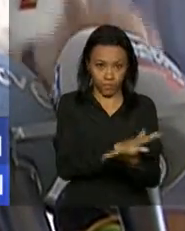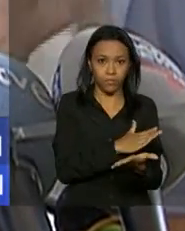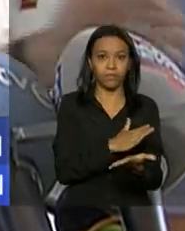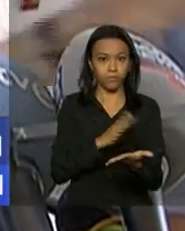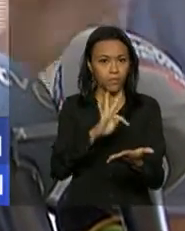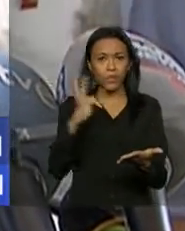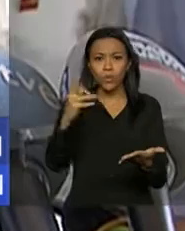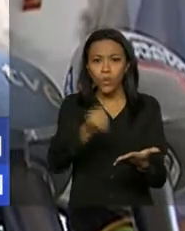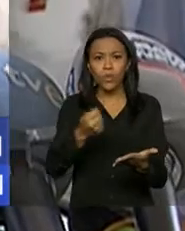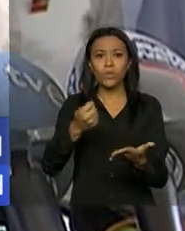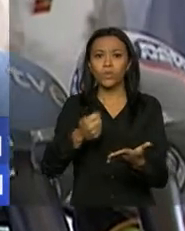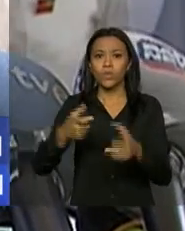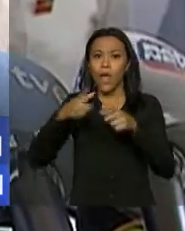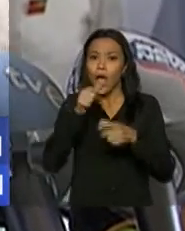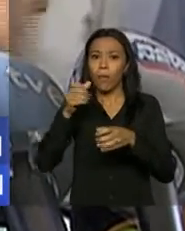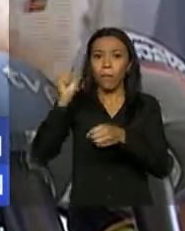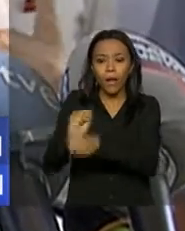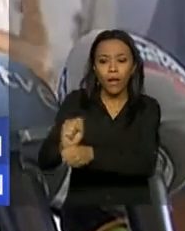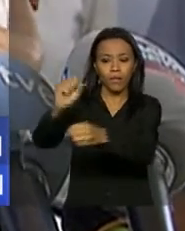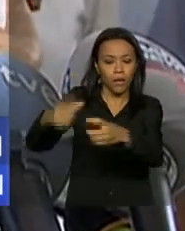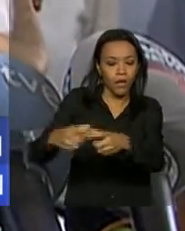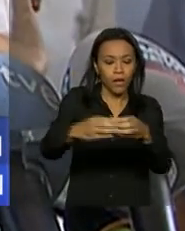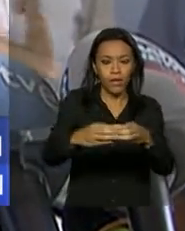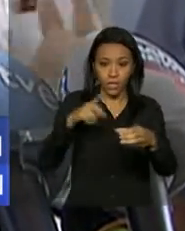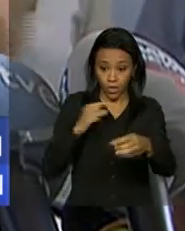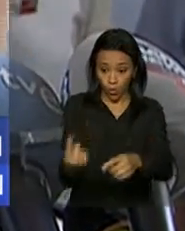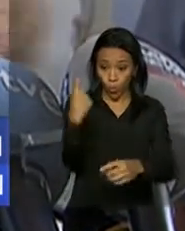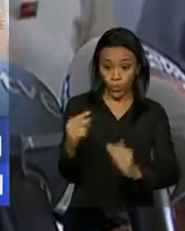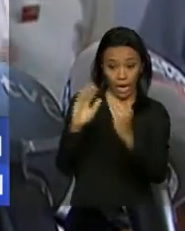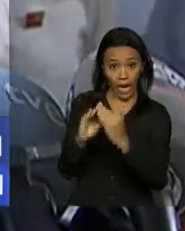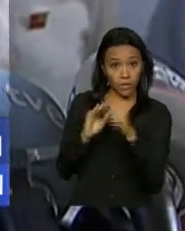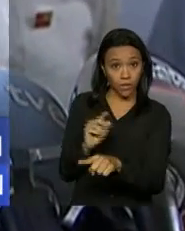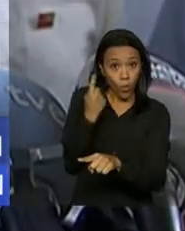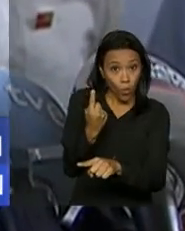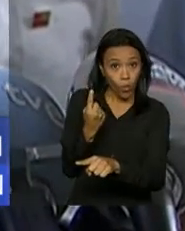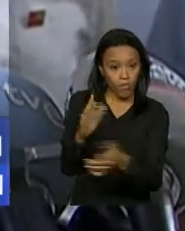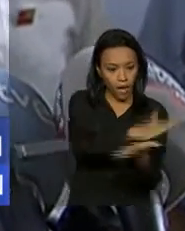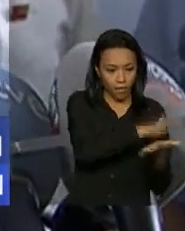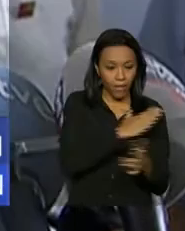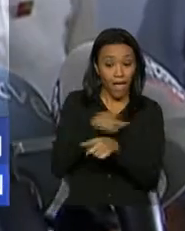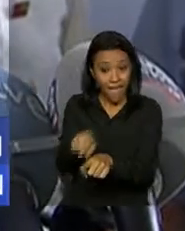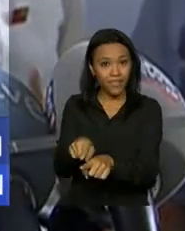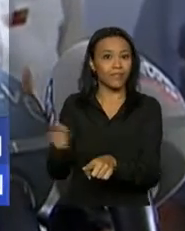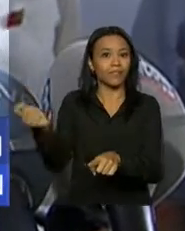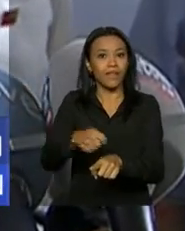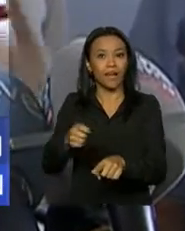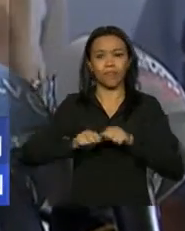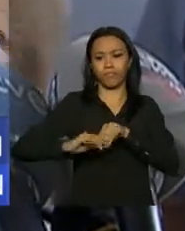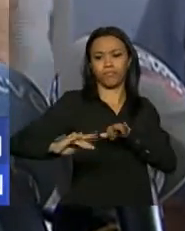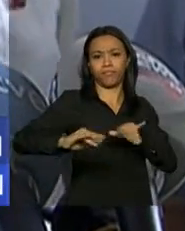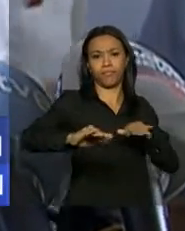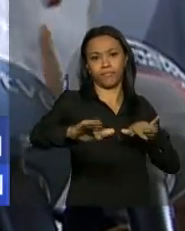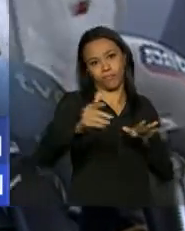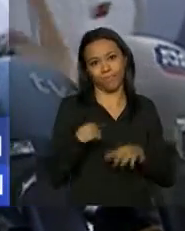todos os criadores do mosquito e restar uma única casa, essa única casa dá conta da quadra inteira,